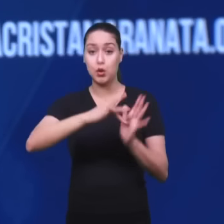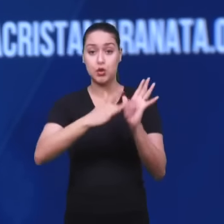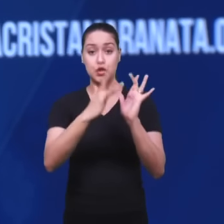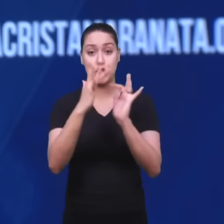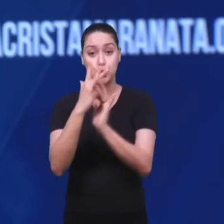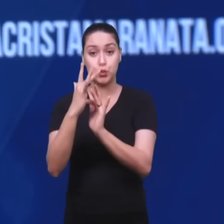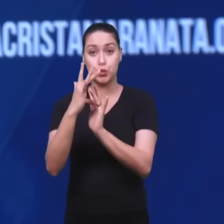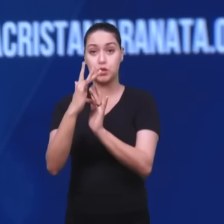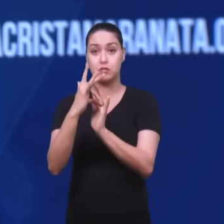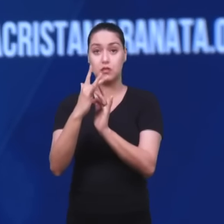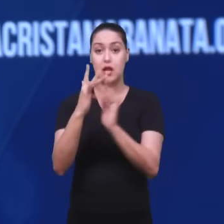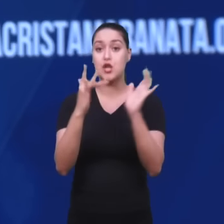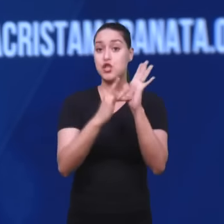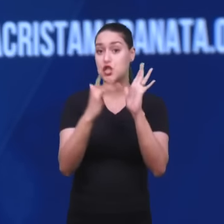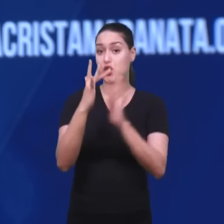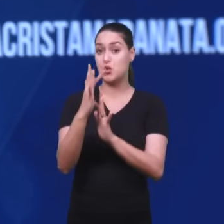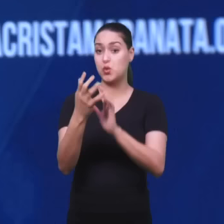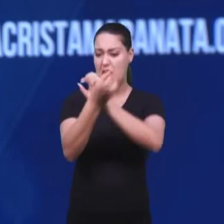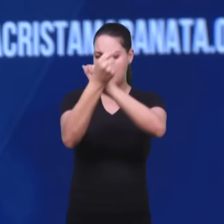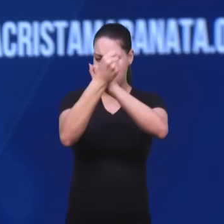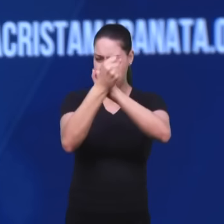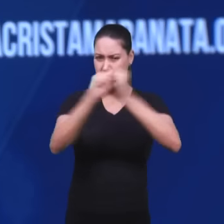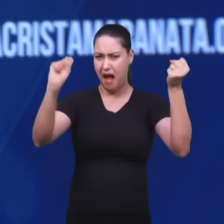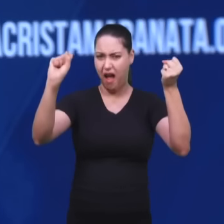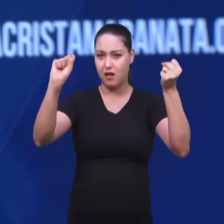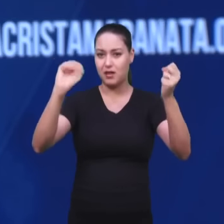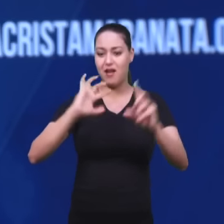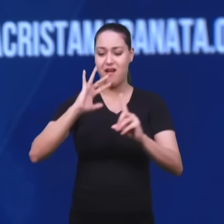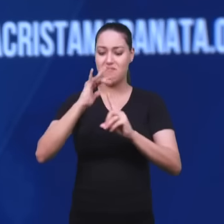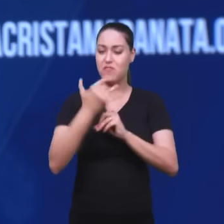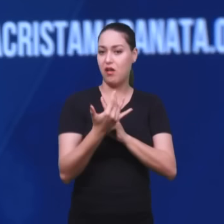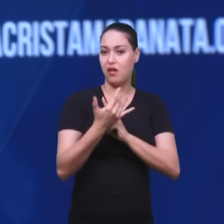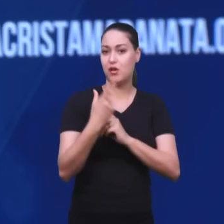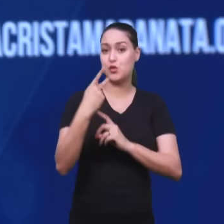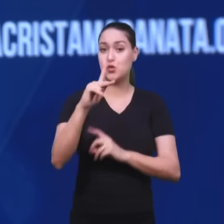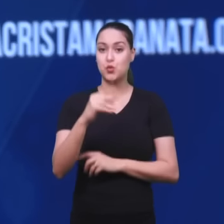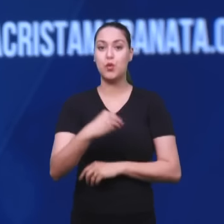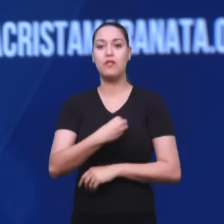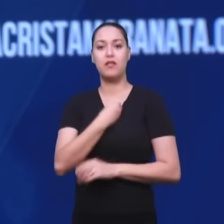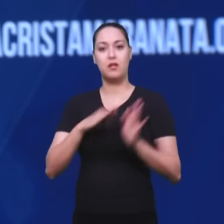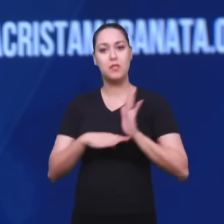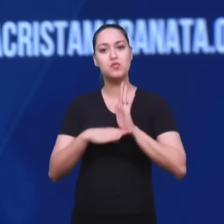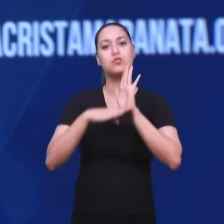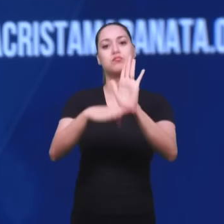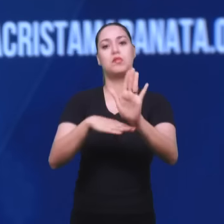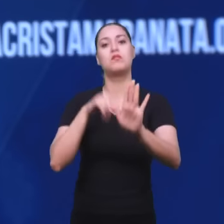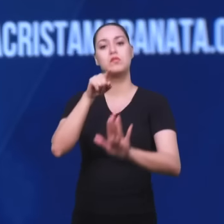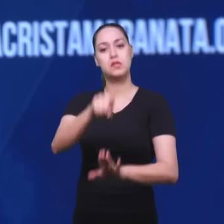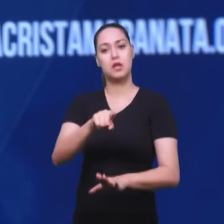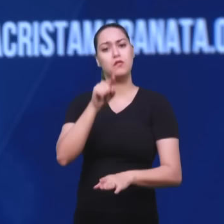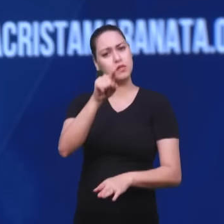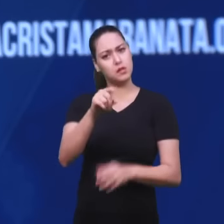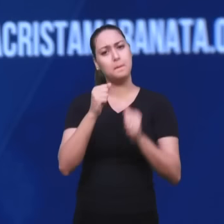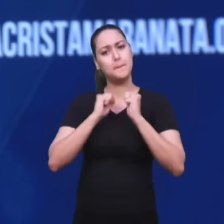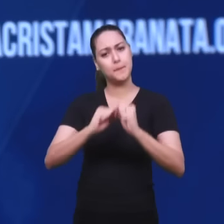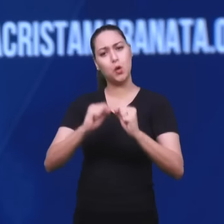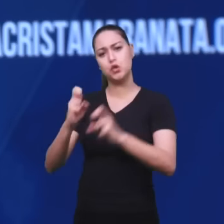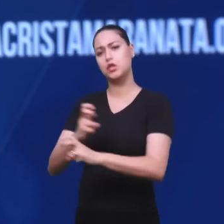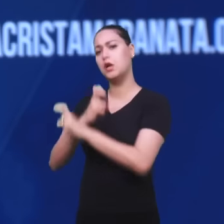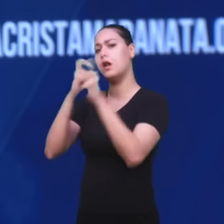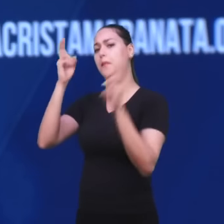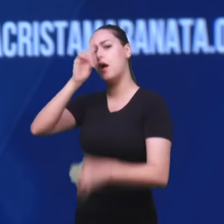Jesus Pode te socorrer O salmista Pedia por socorro E você E Pode clamar Por socorro Senhor